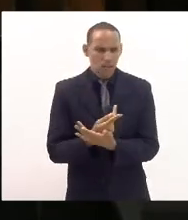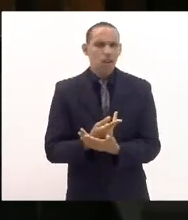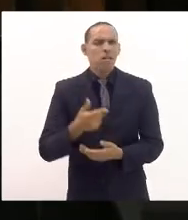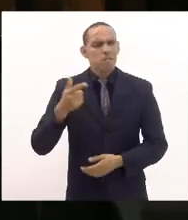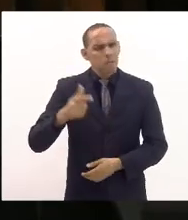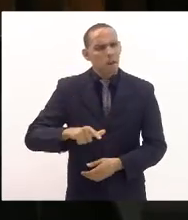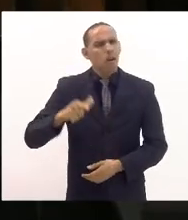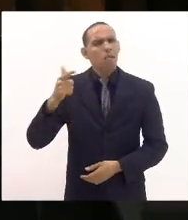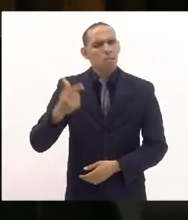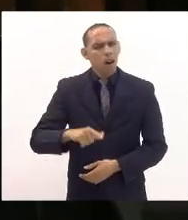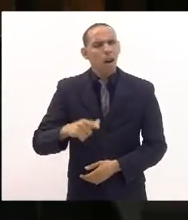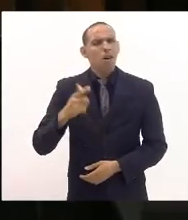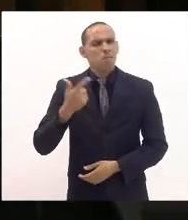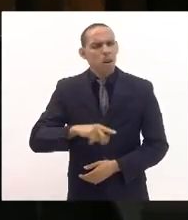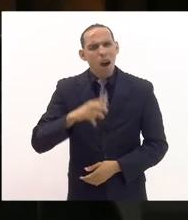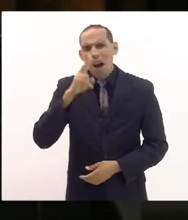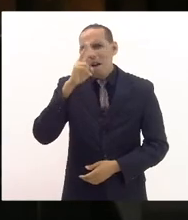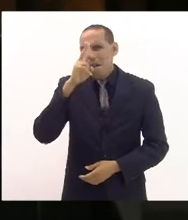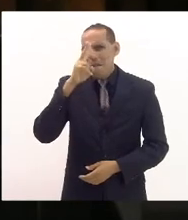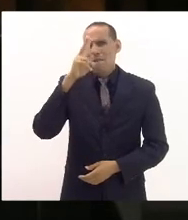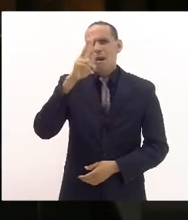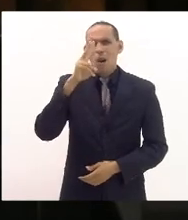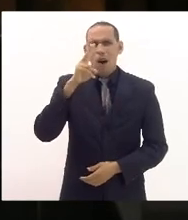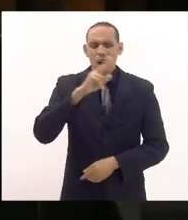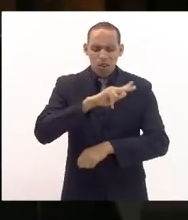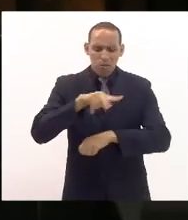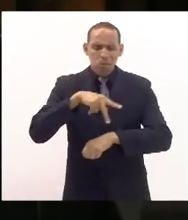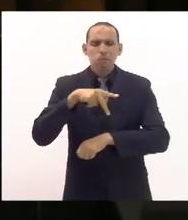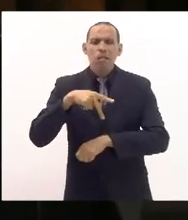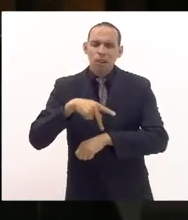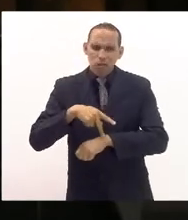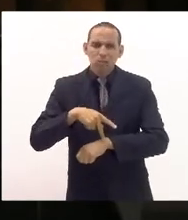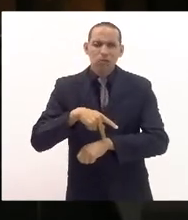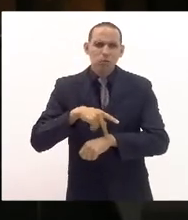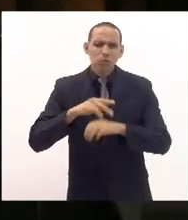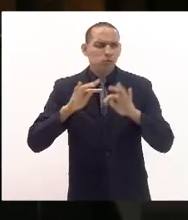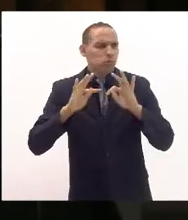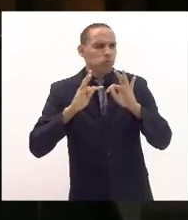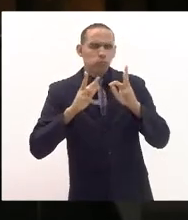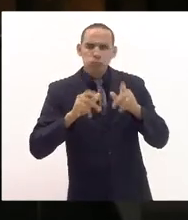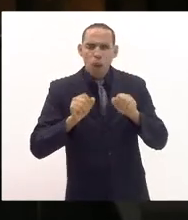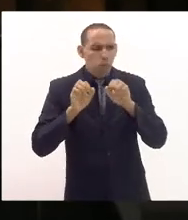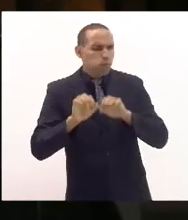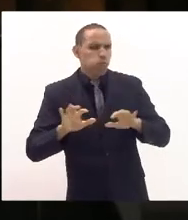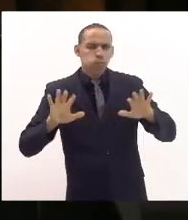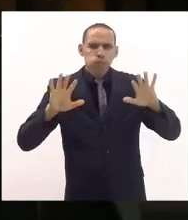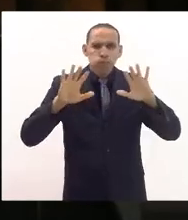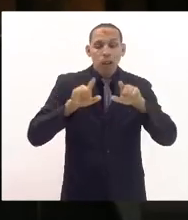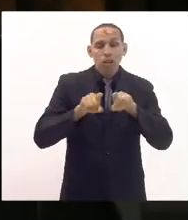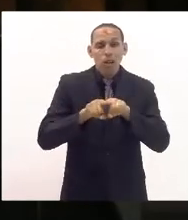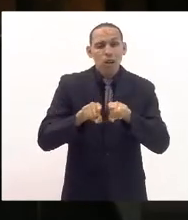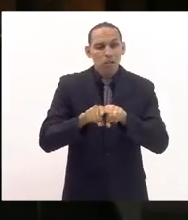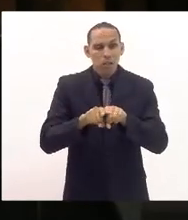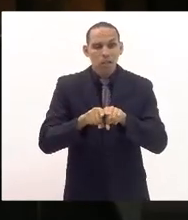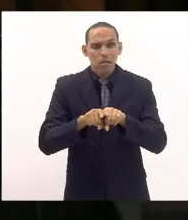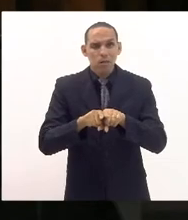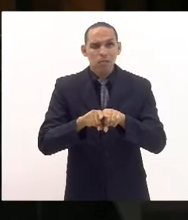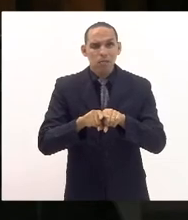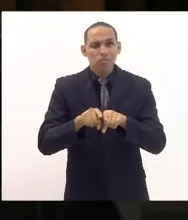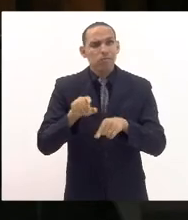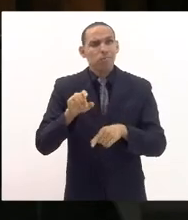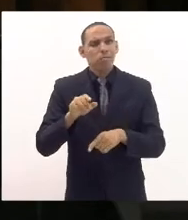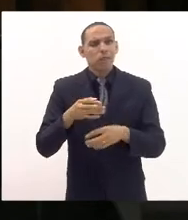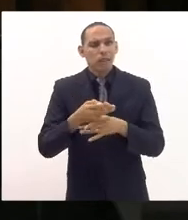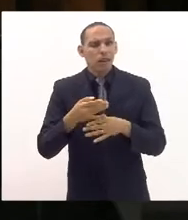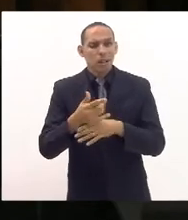cada vez de forma mais intensa no nosso país como todo e Uno e em outras se